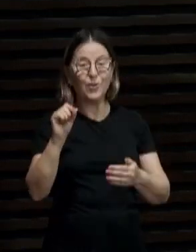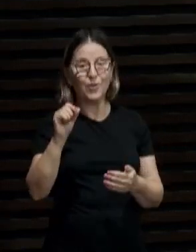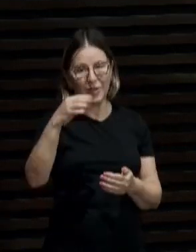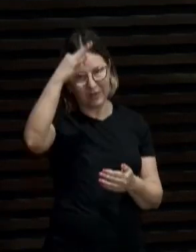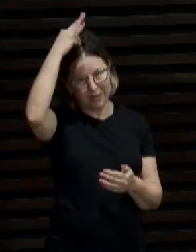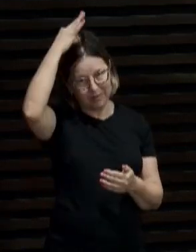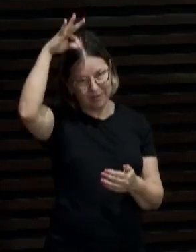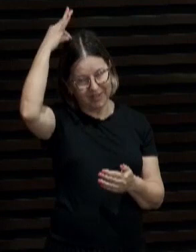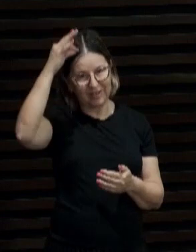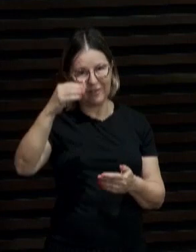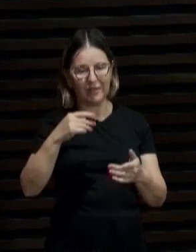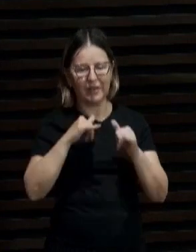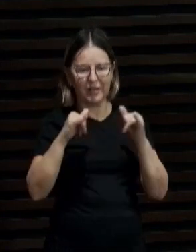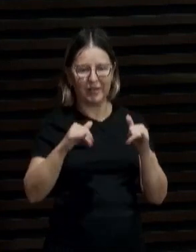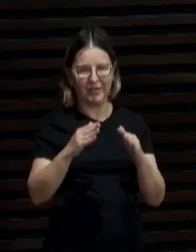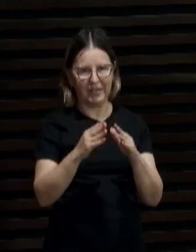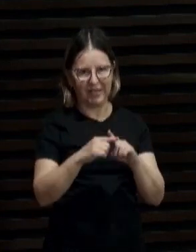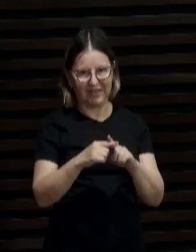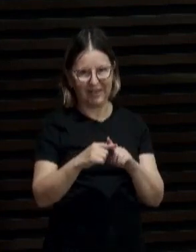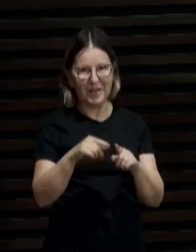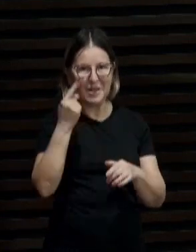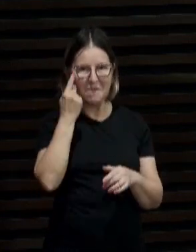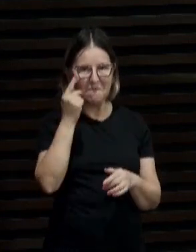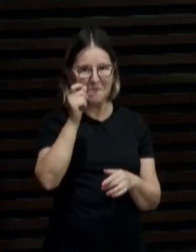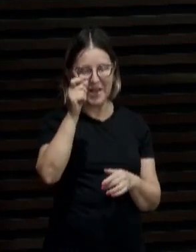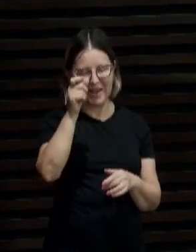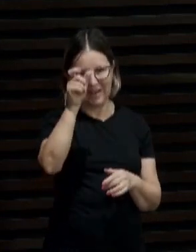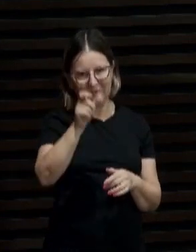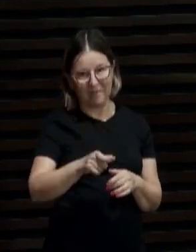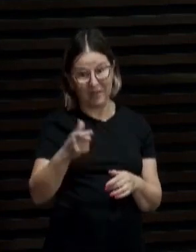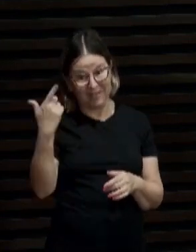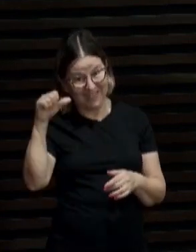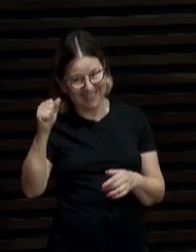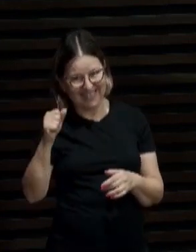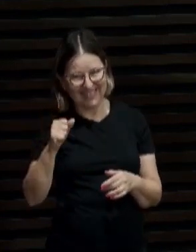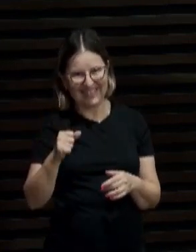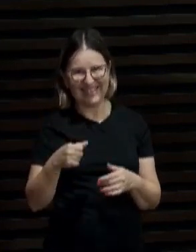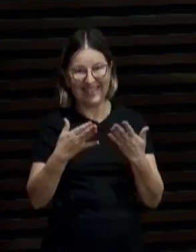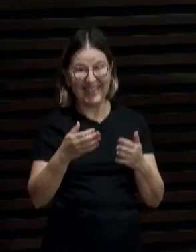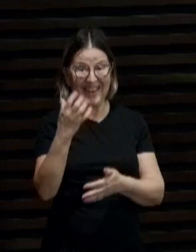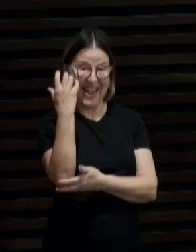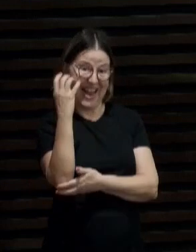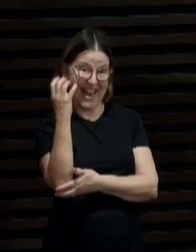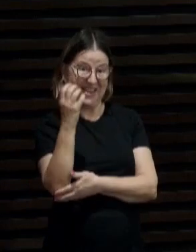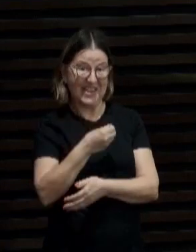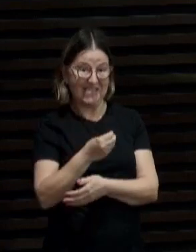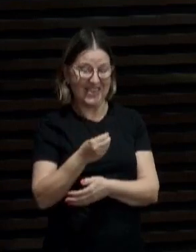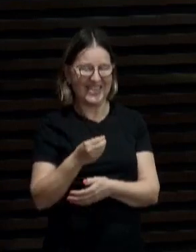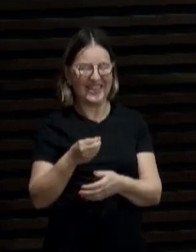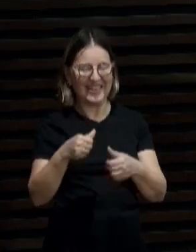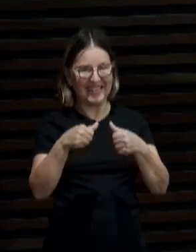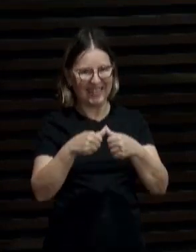vencedor, dar-lhe-ei que se alimente da árvore da vida que se encontra no paraíso de Deus. Vamos orar?